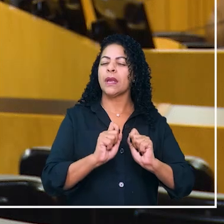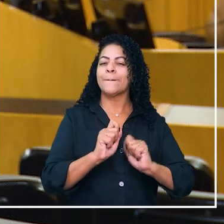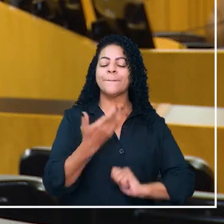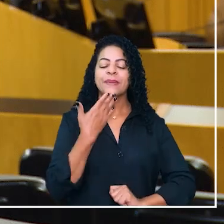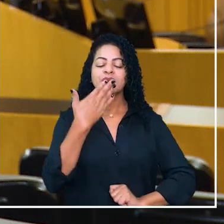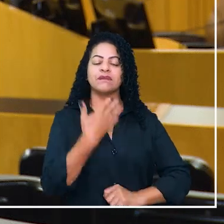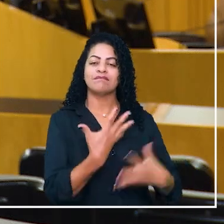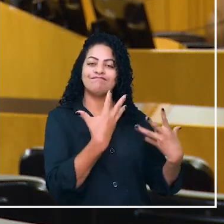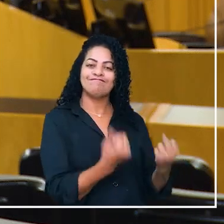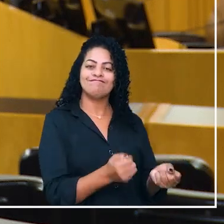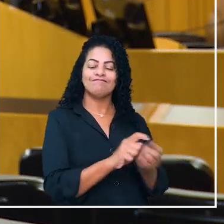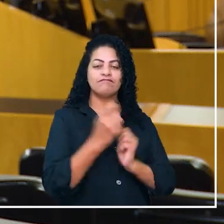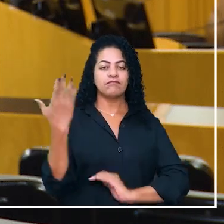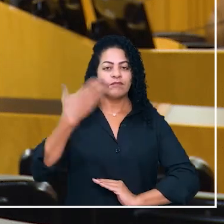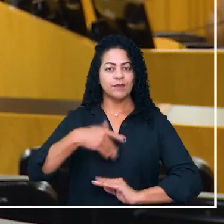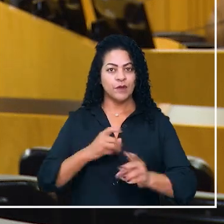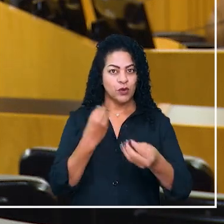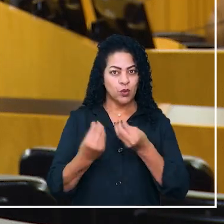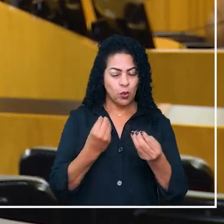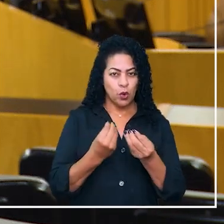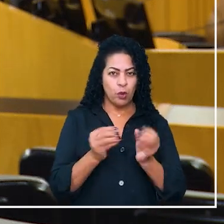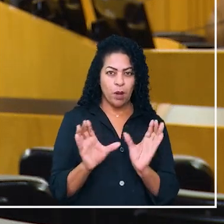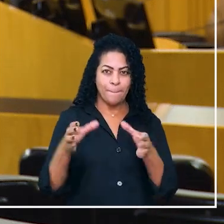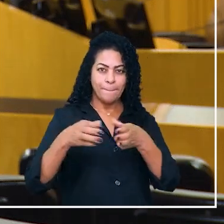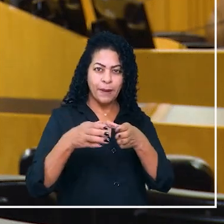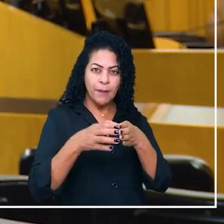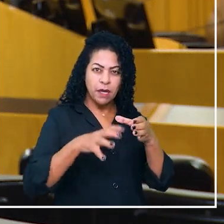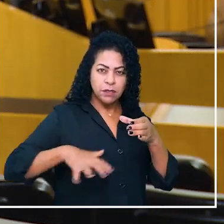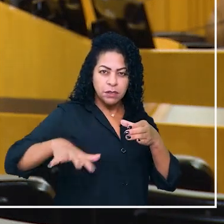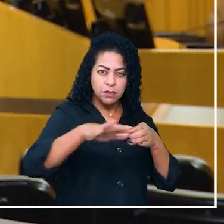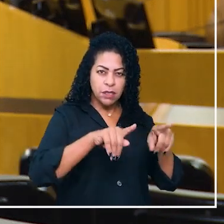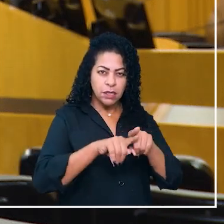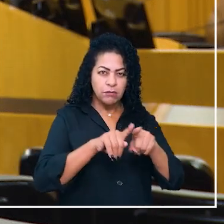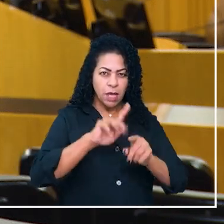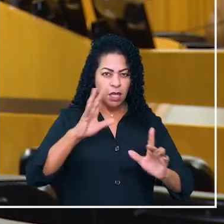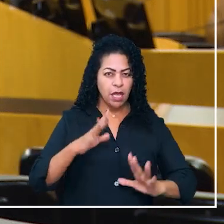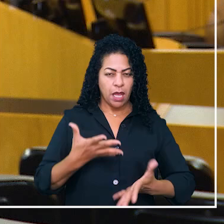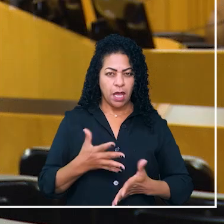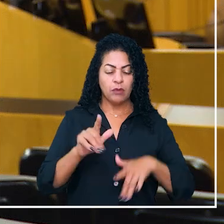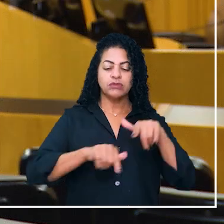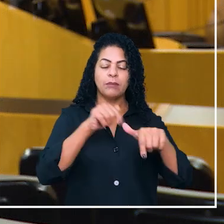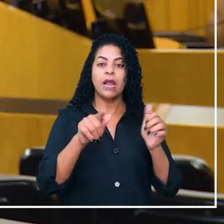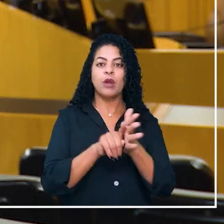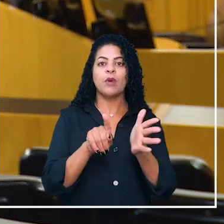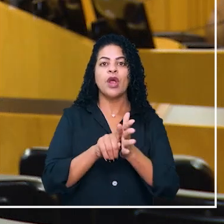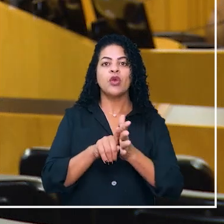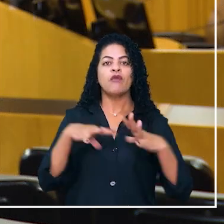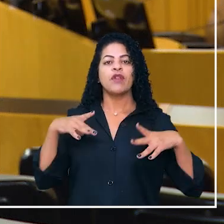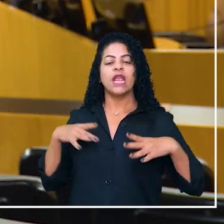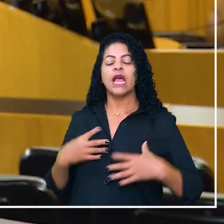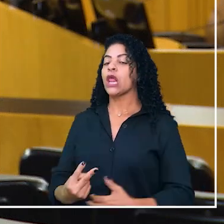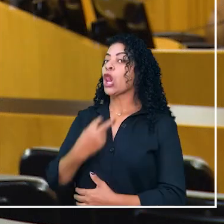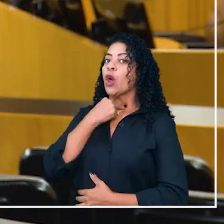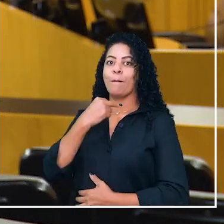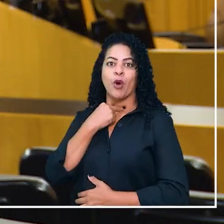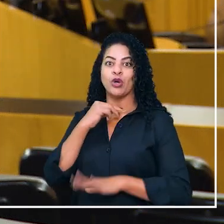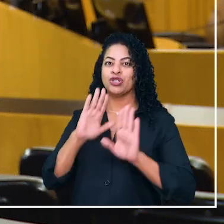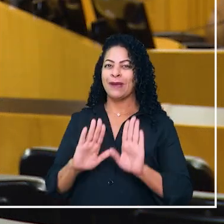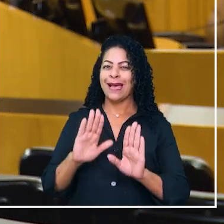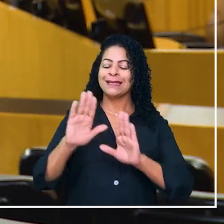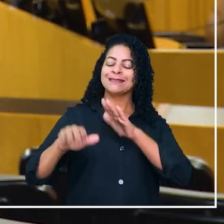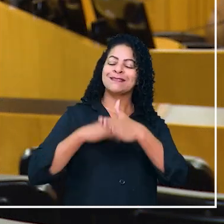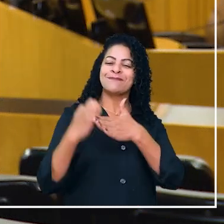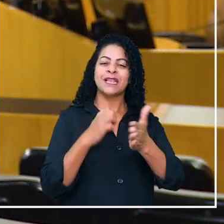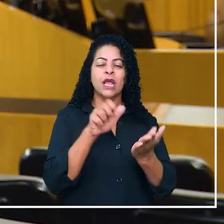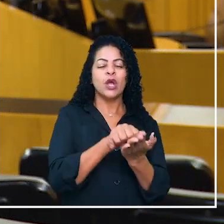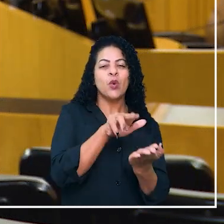aceitou o pedido diante da ausência de norma coletiva autorizando o trabalho no feriado e aplicou multa à empresa no valor